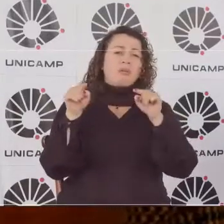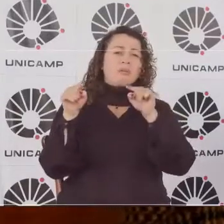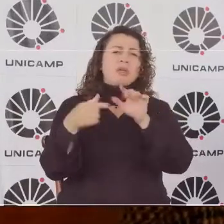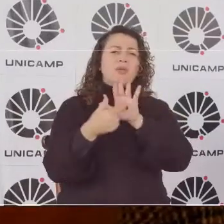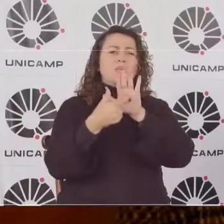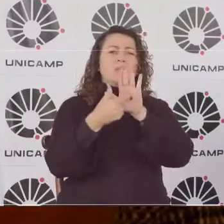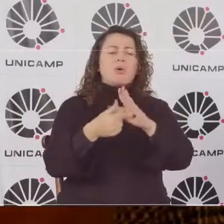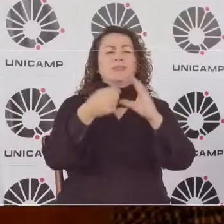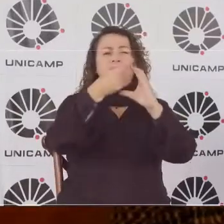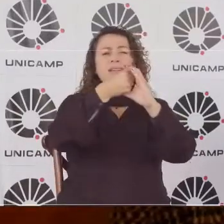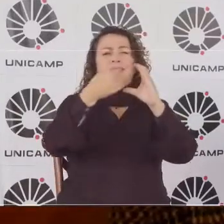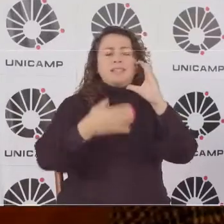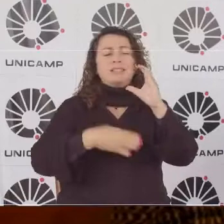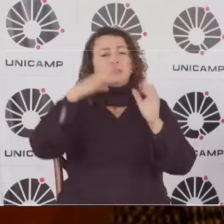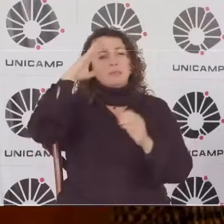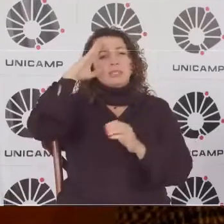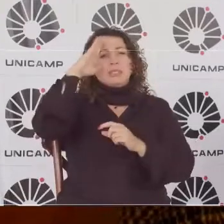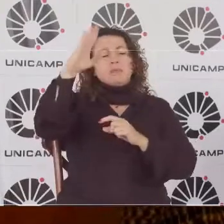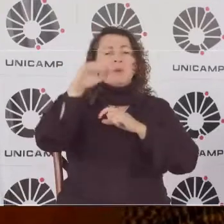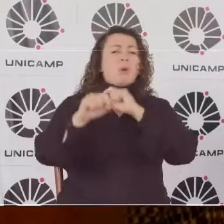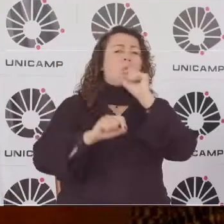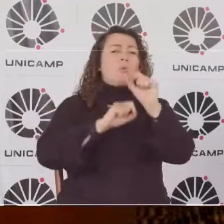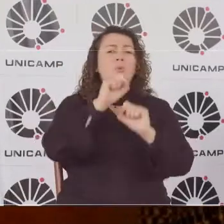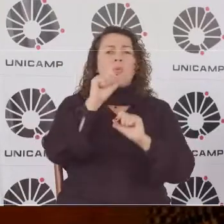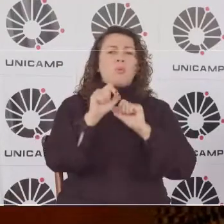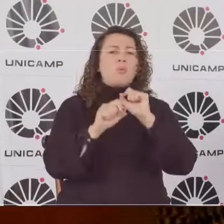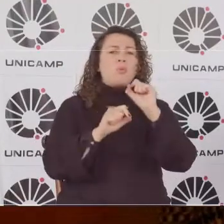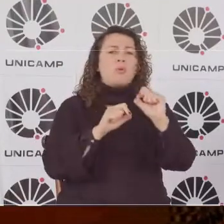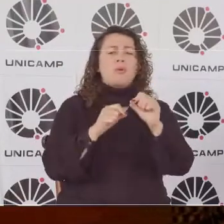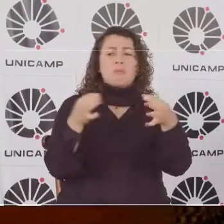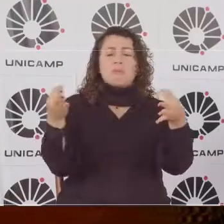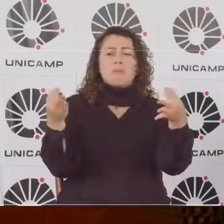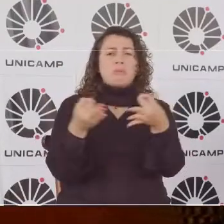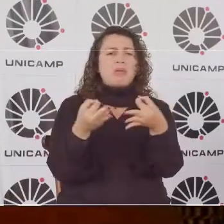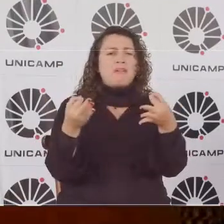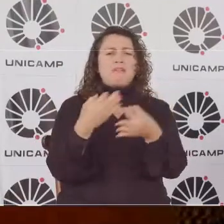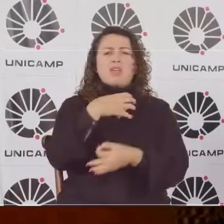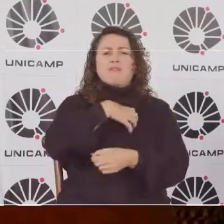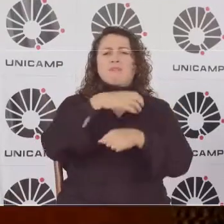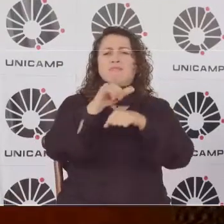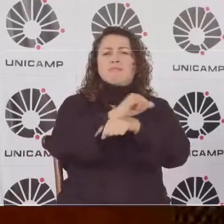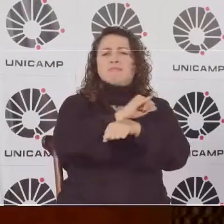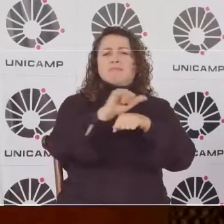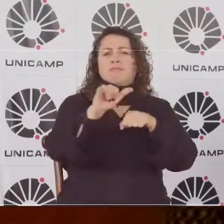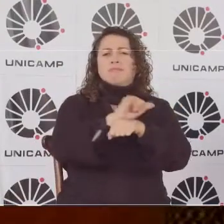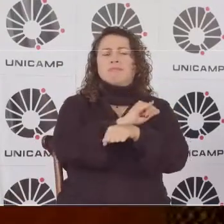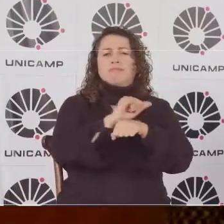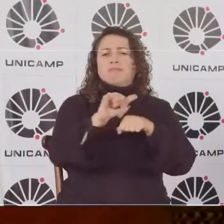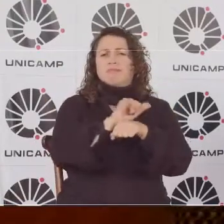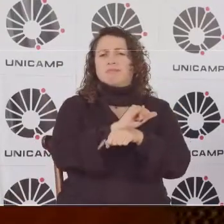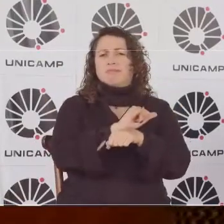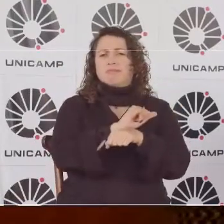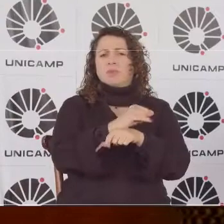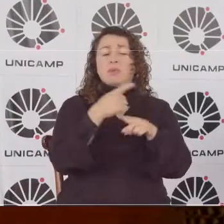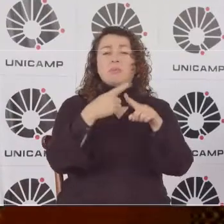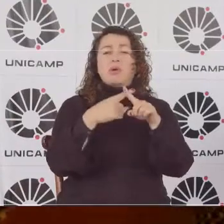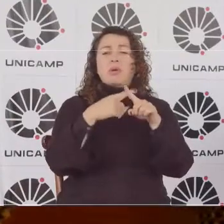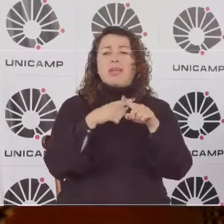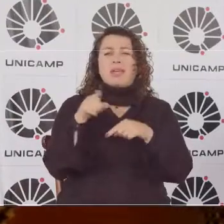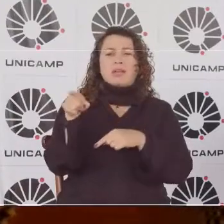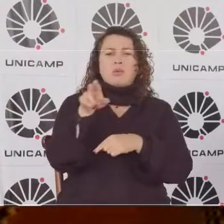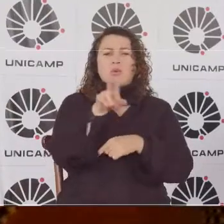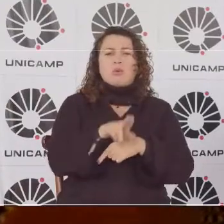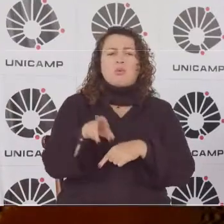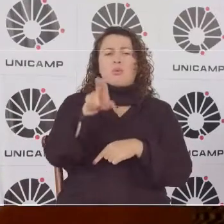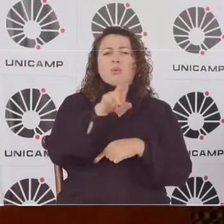é muito mais uma extraordinária perfeição de e-mails a saber uma perfeição